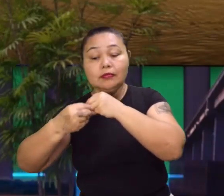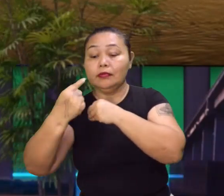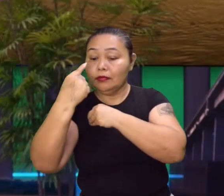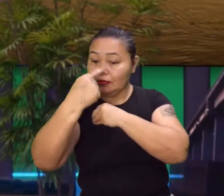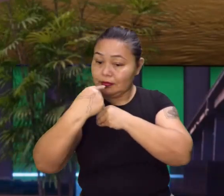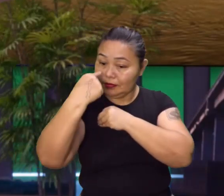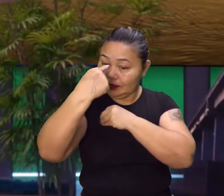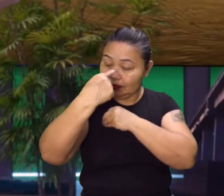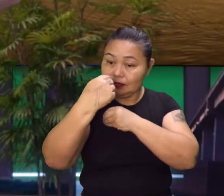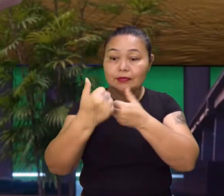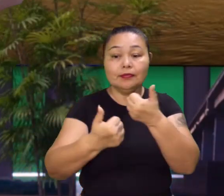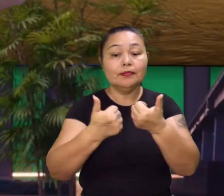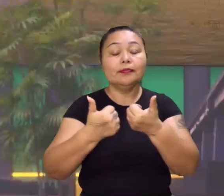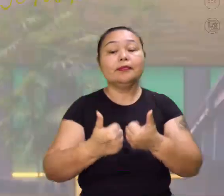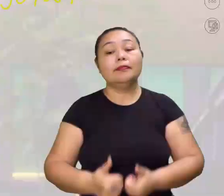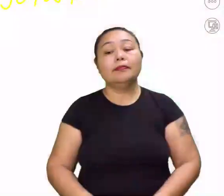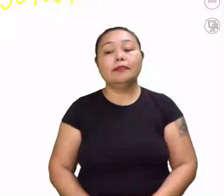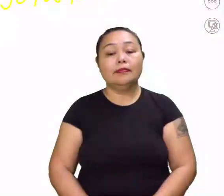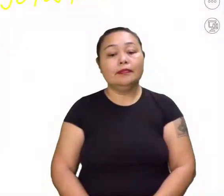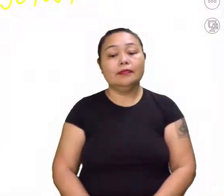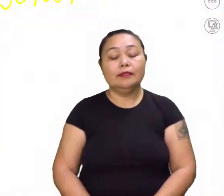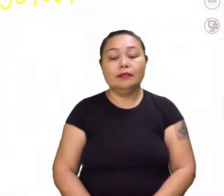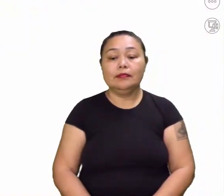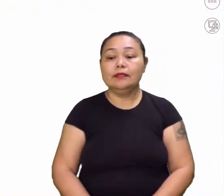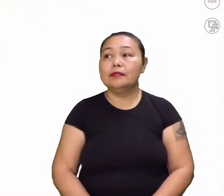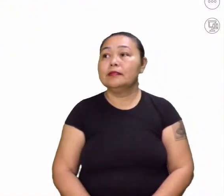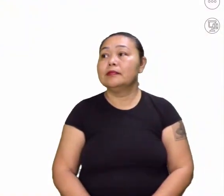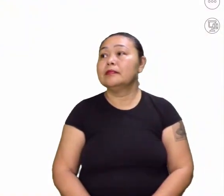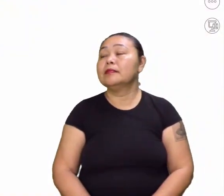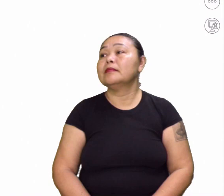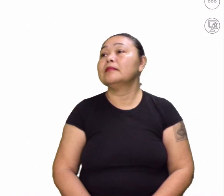hora. Beleza? Vamos lá.